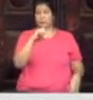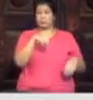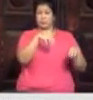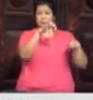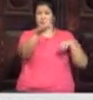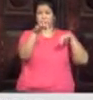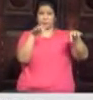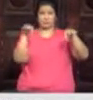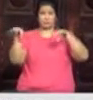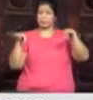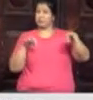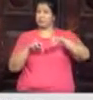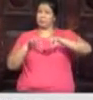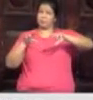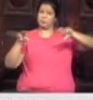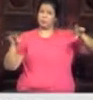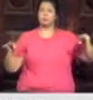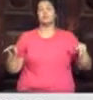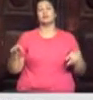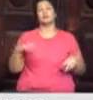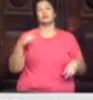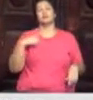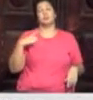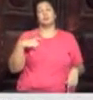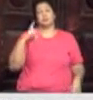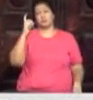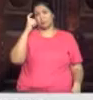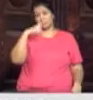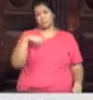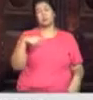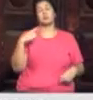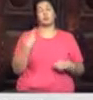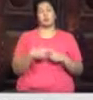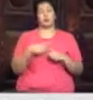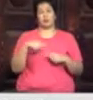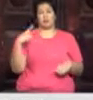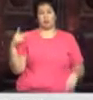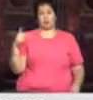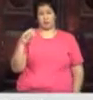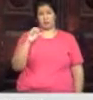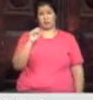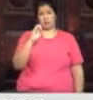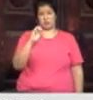enfrenta hoje, pasme, deputado Bruno Dauari, dificuldades, porque a SEDUC disse que